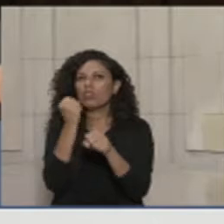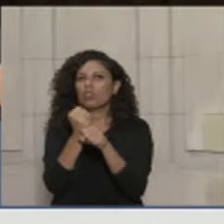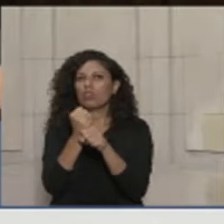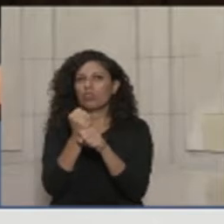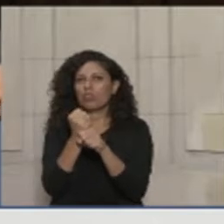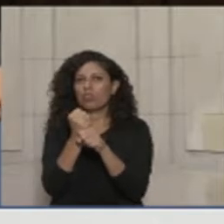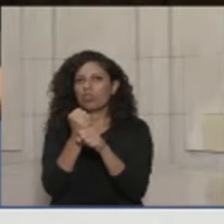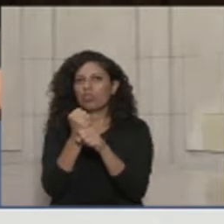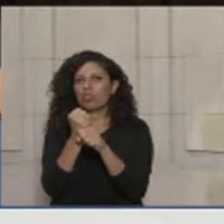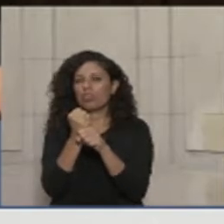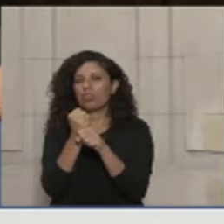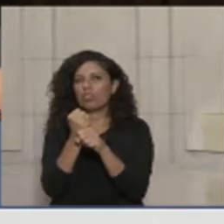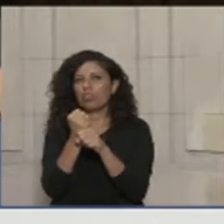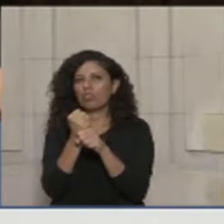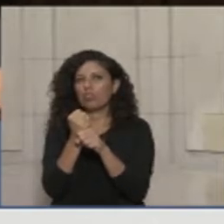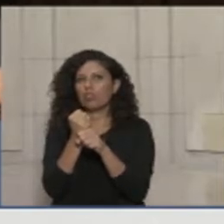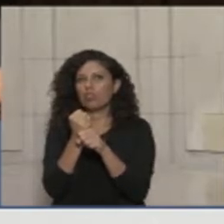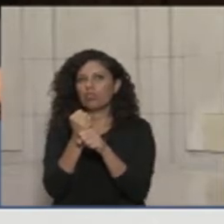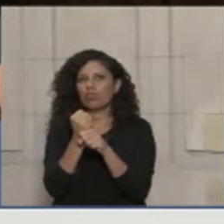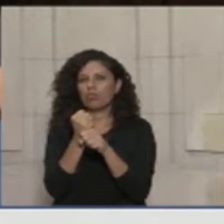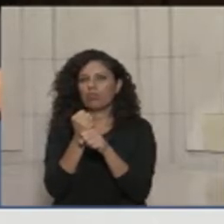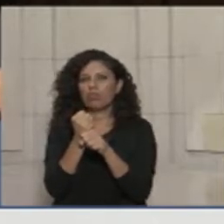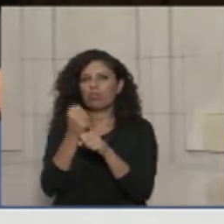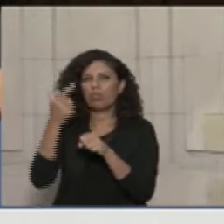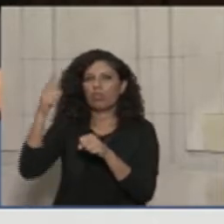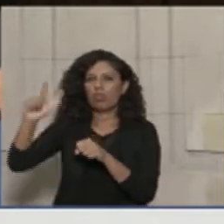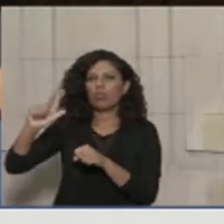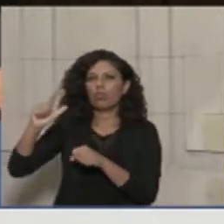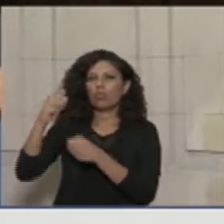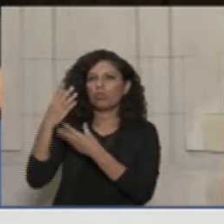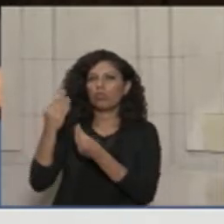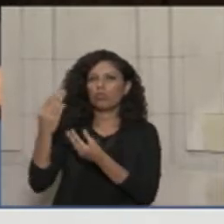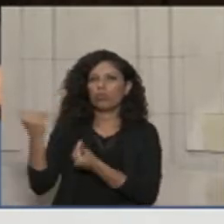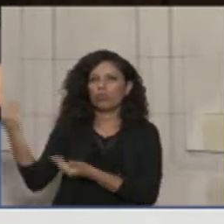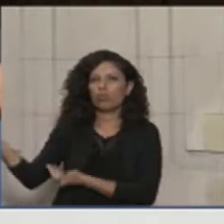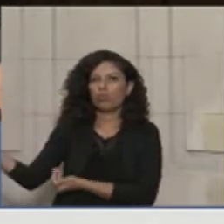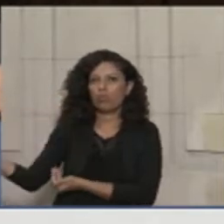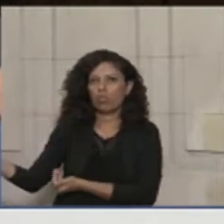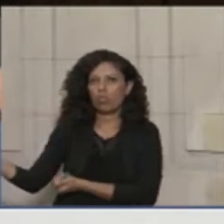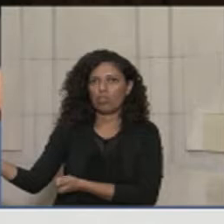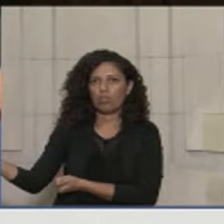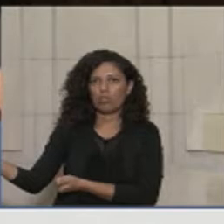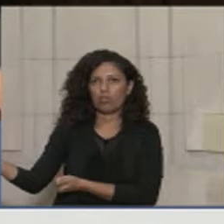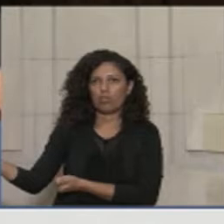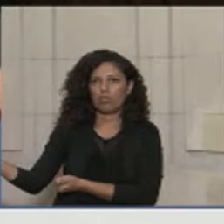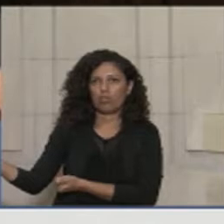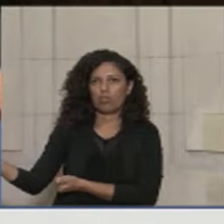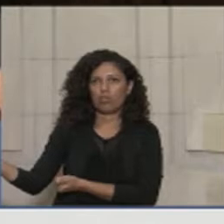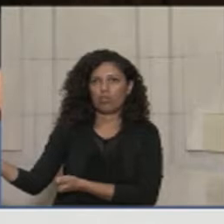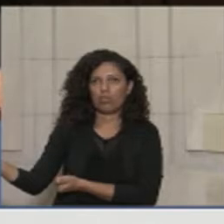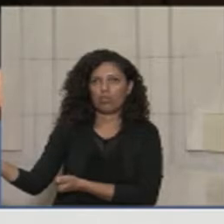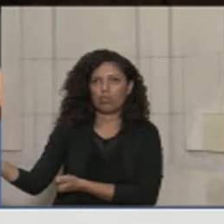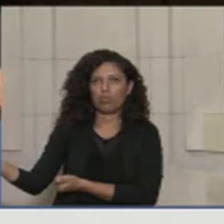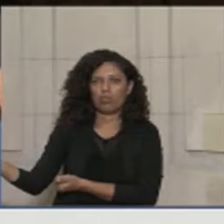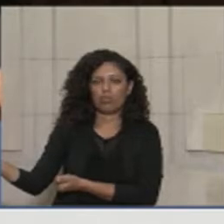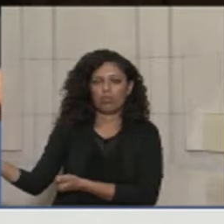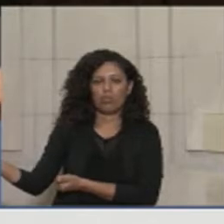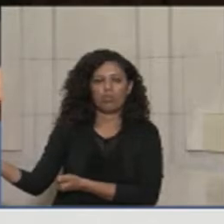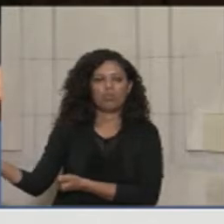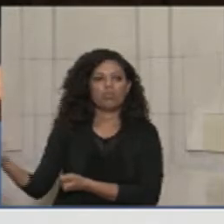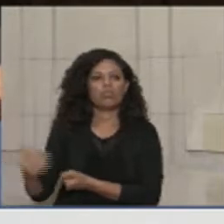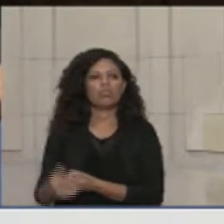me somei a tantos e tantos outros jovens que lutaram pelo